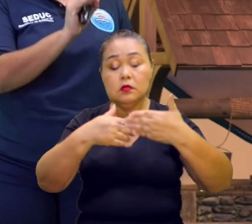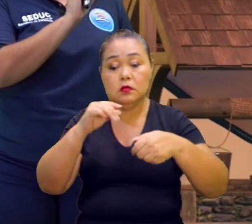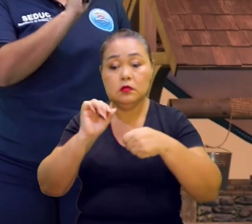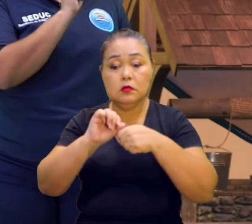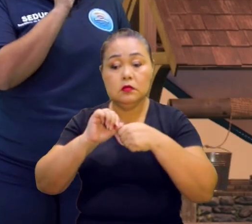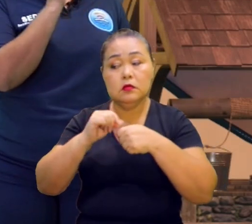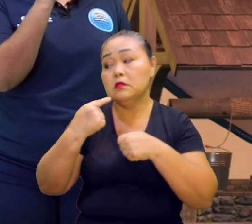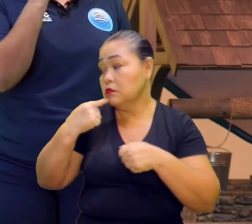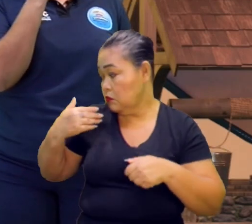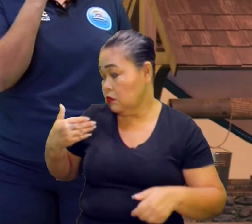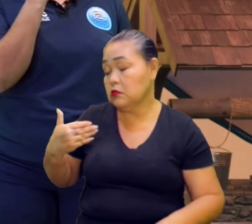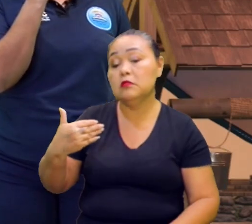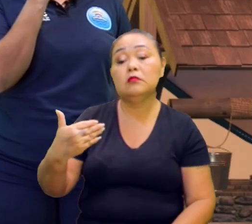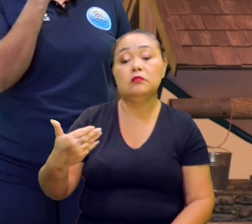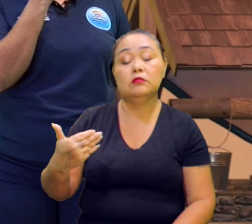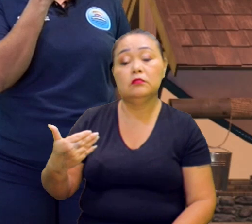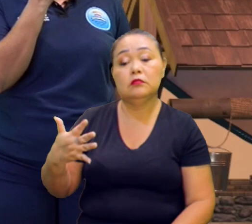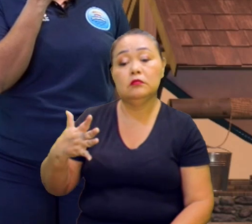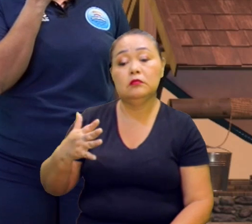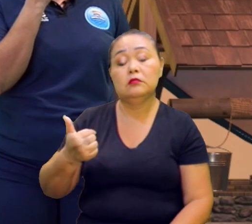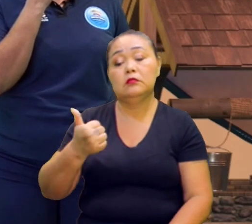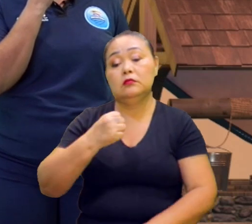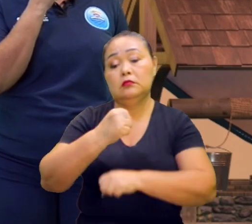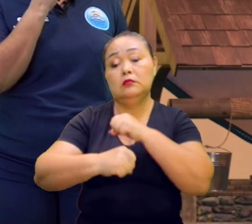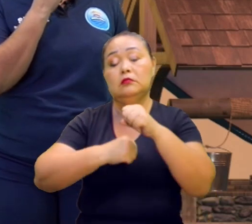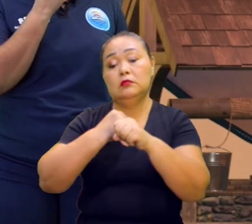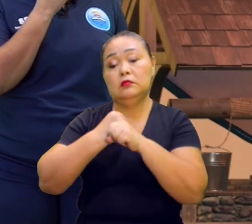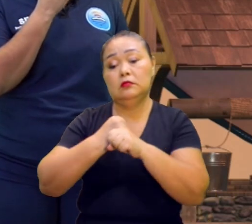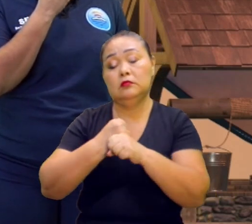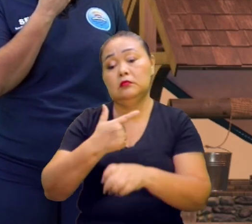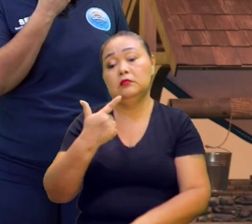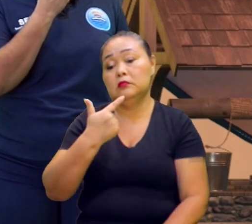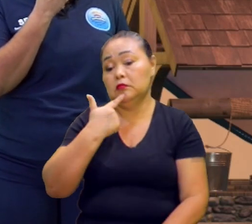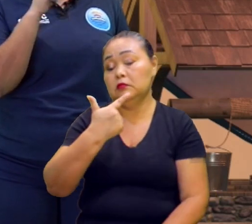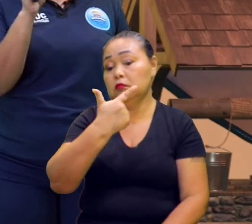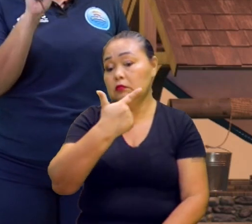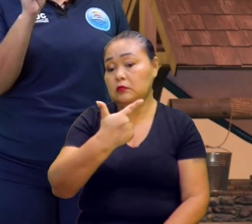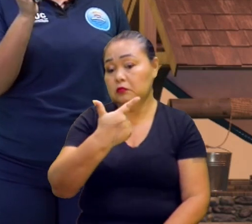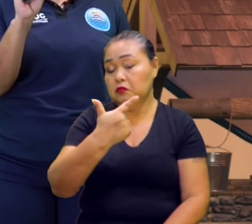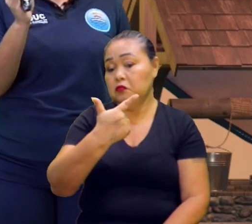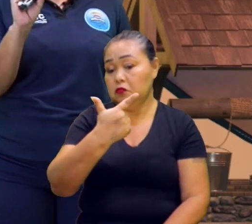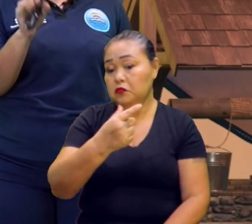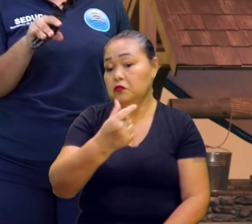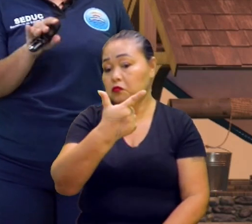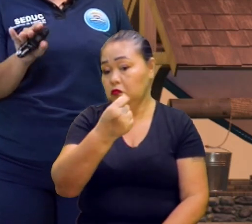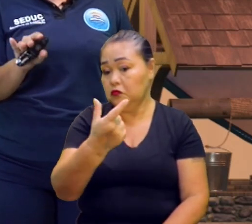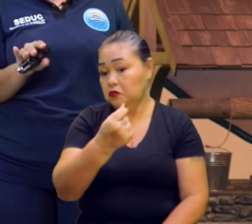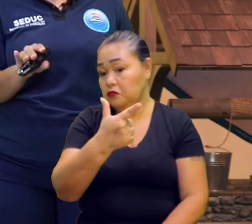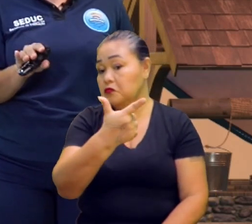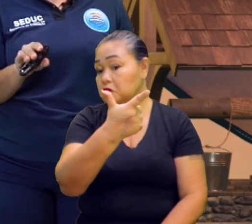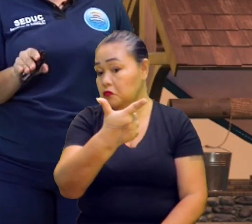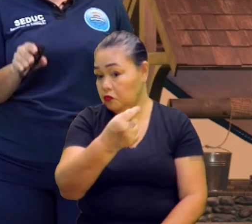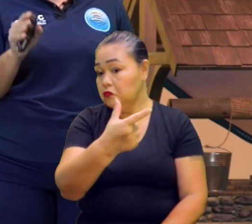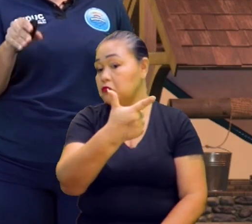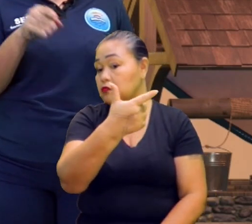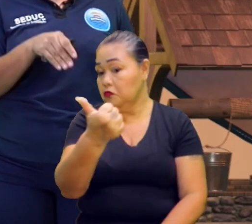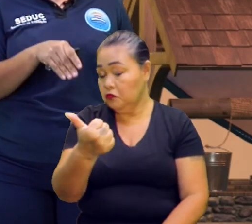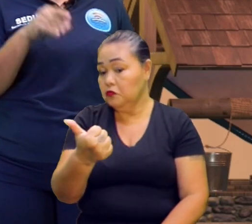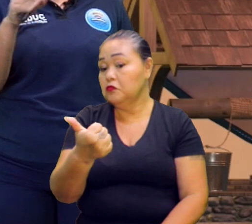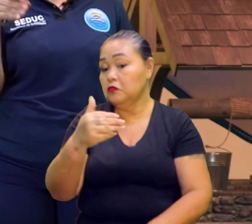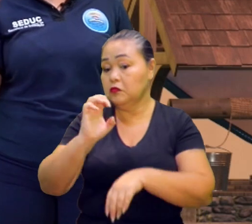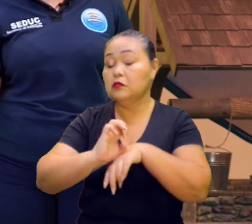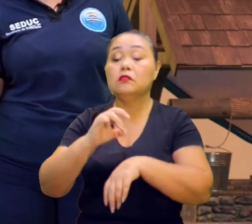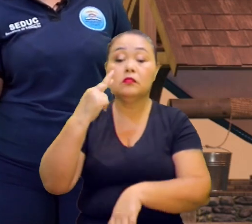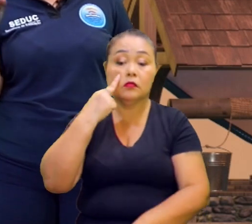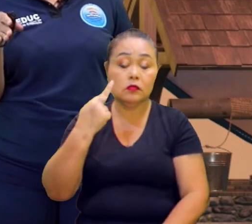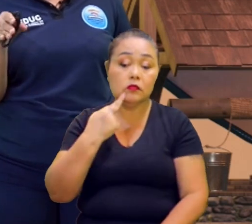tá? Recentemente, creio que em 2000, foi atualizado agora em 2000, se não me engano, 2020 ou foi 2021. O estado de Rondônia